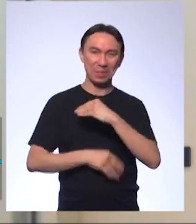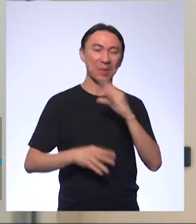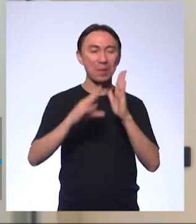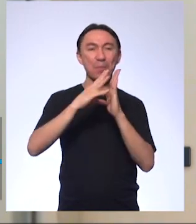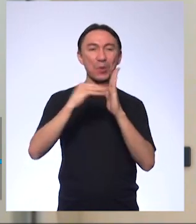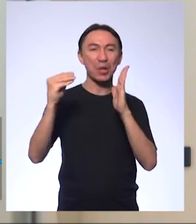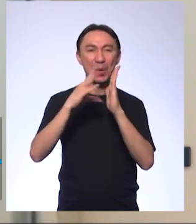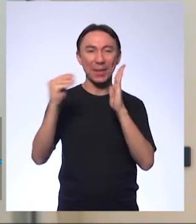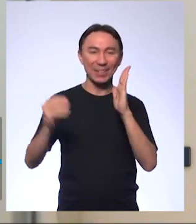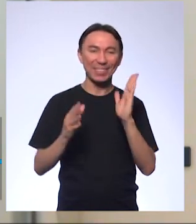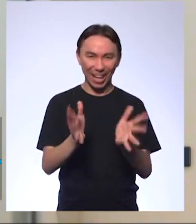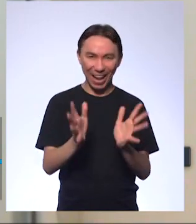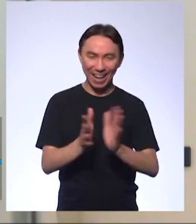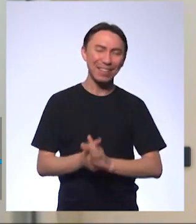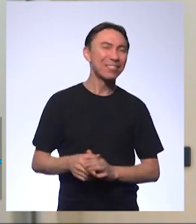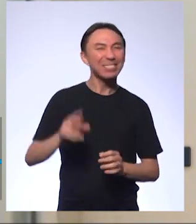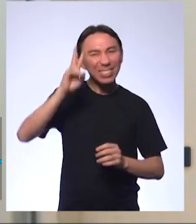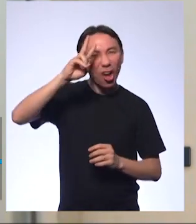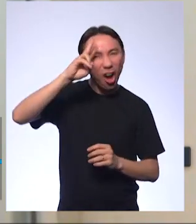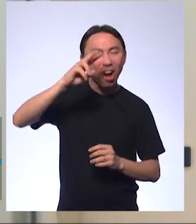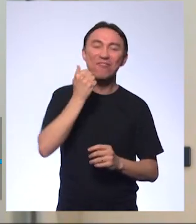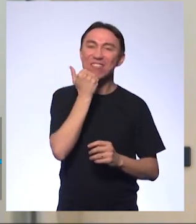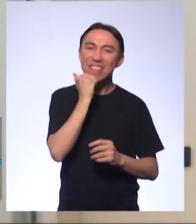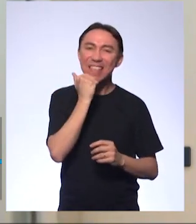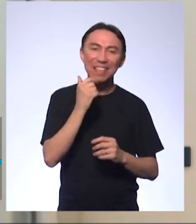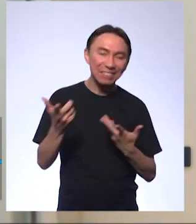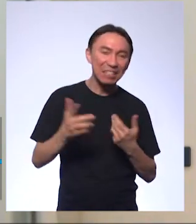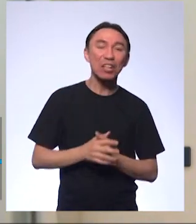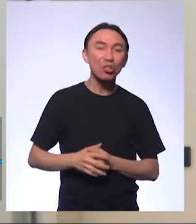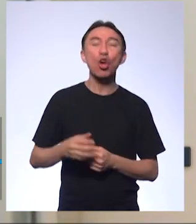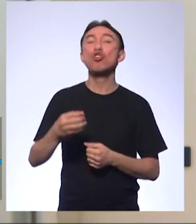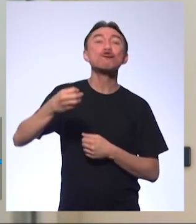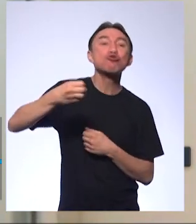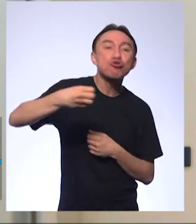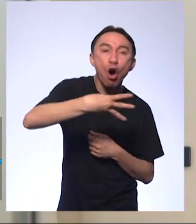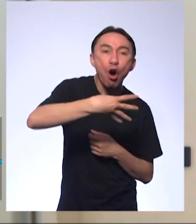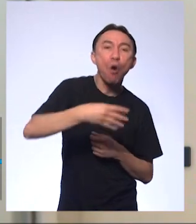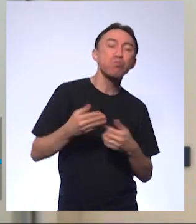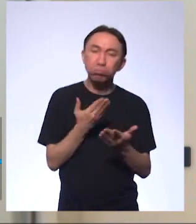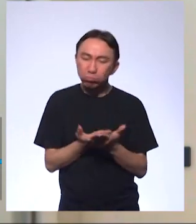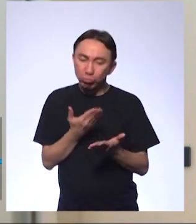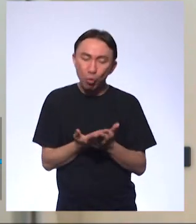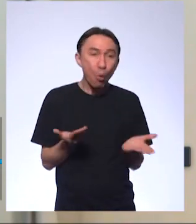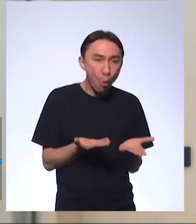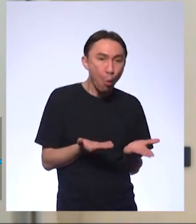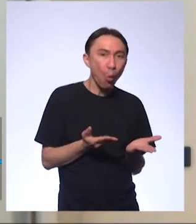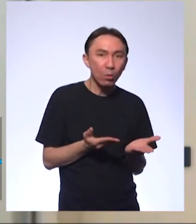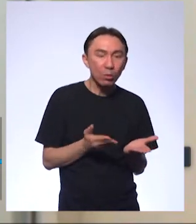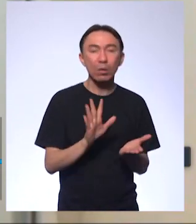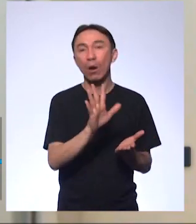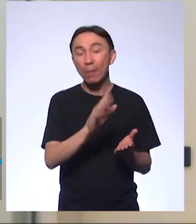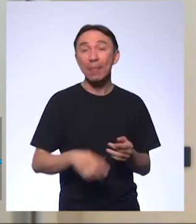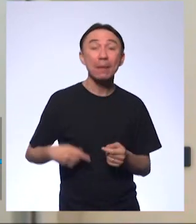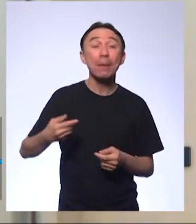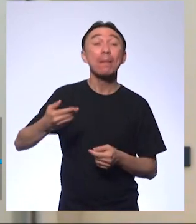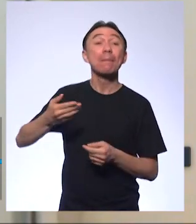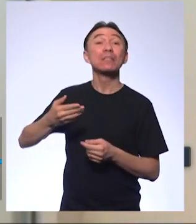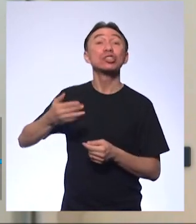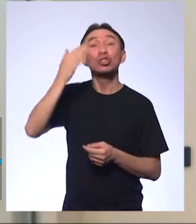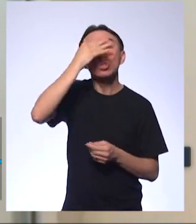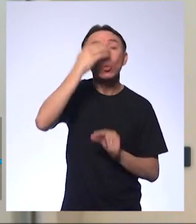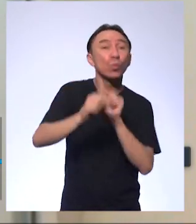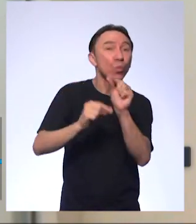nas ideias de Rutherford e Bohr. Então, nós já vimos os modelos atômicos, né? Nós falamos sempre de 4 modelos atômicos, mas